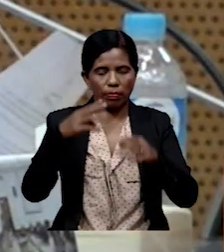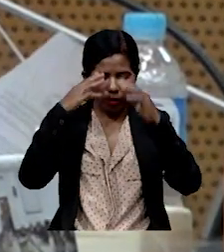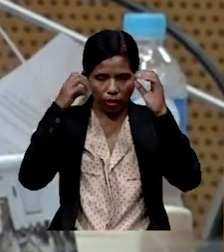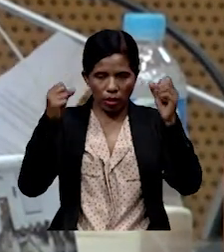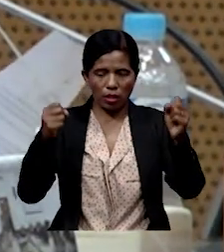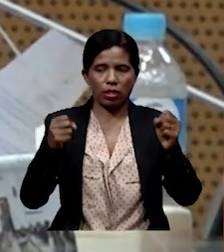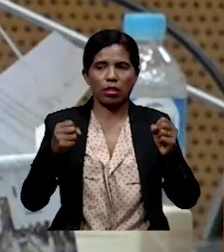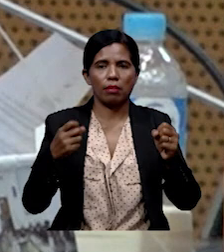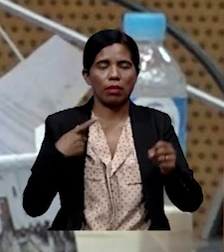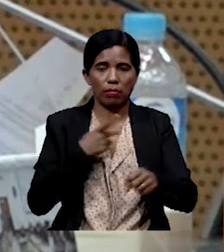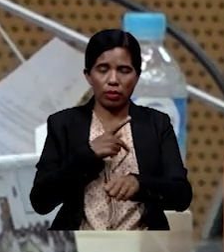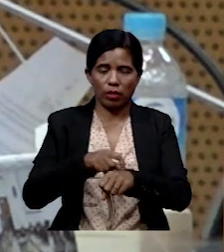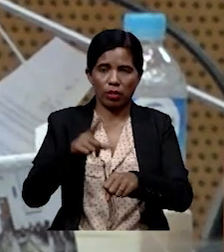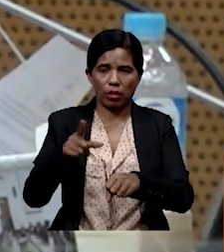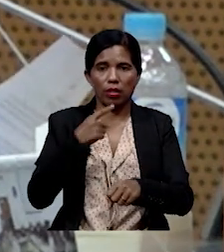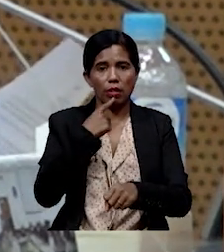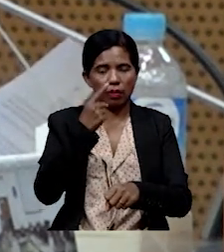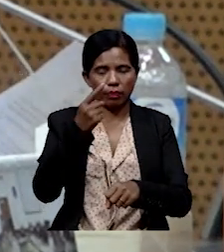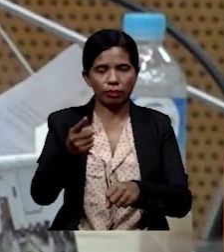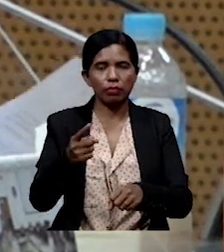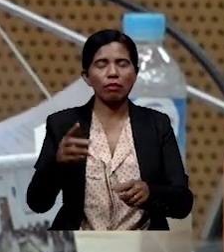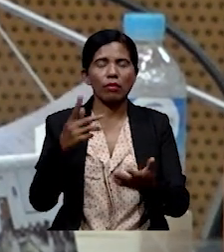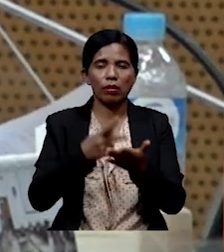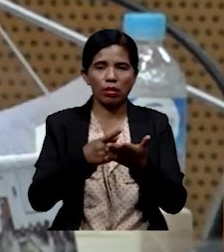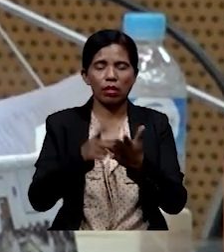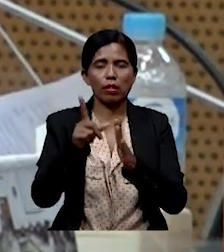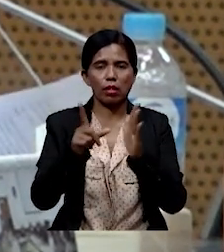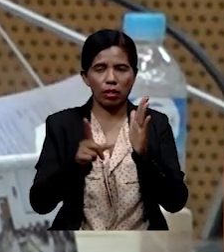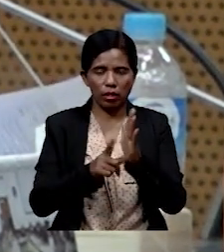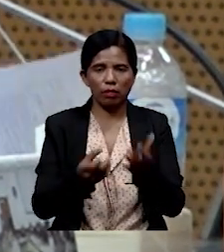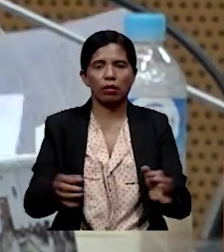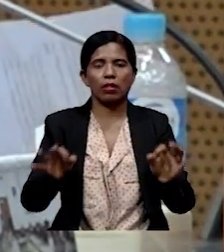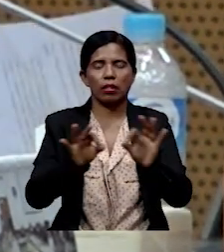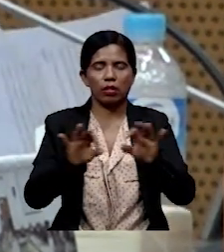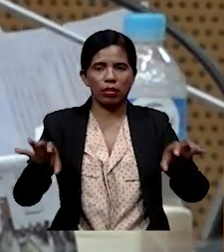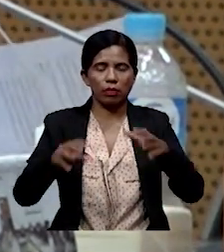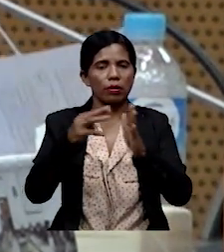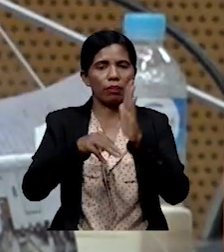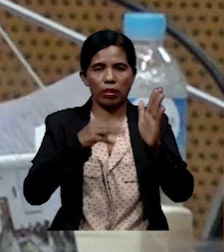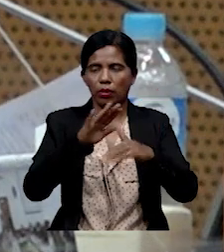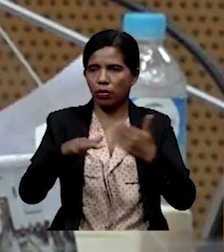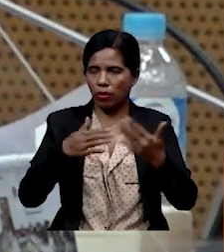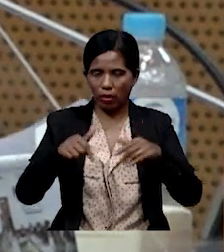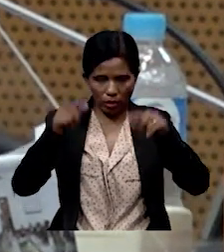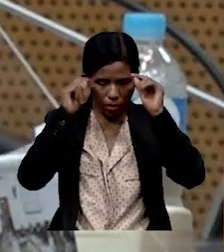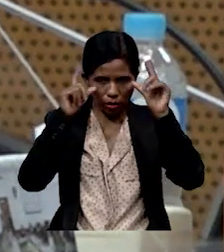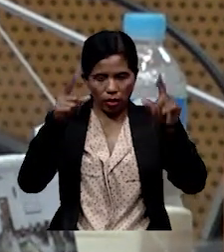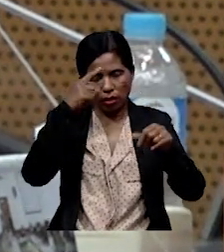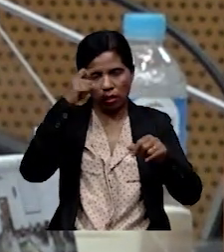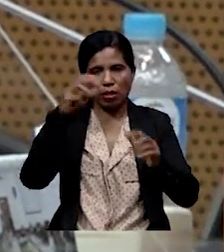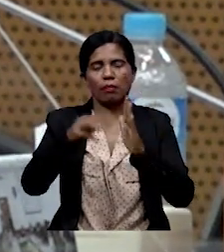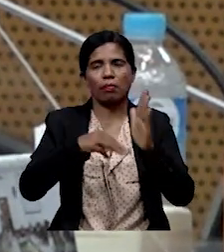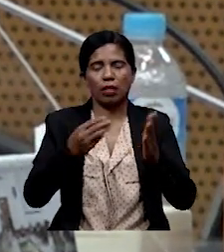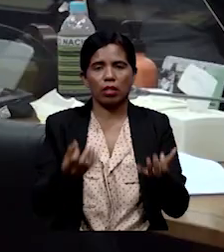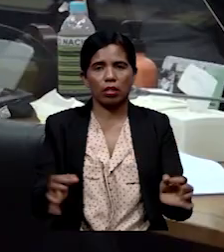deputada Maria Angelina Sarmento Hateten, projeto resolução ne importante para serviço media hotu e a Timor-Leste também media ne